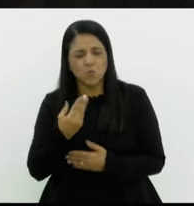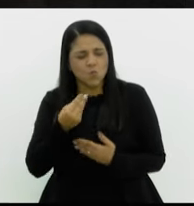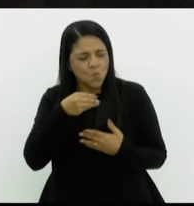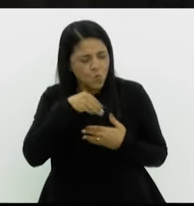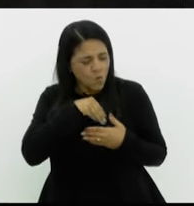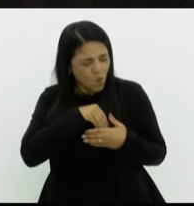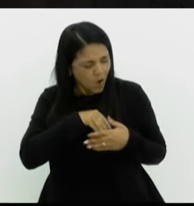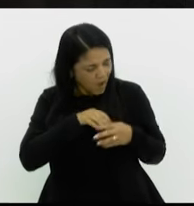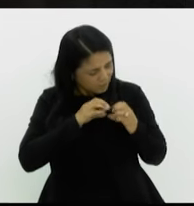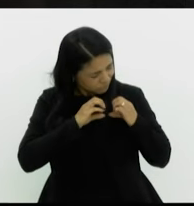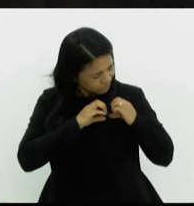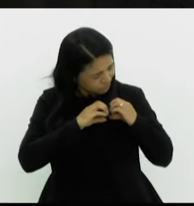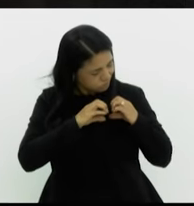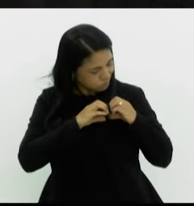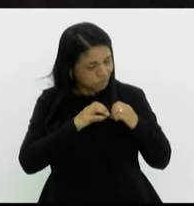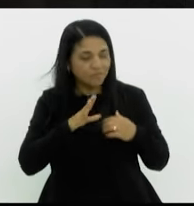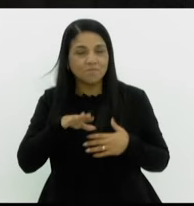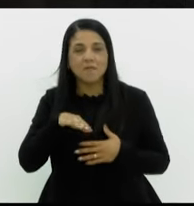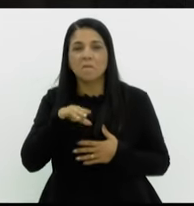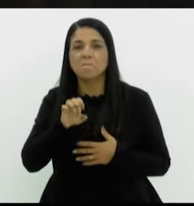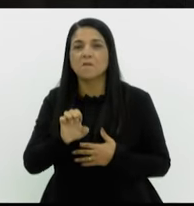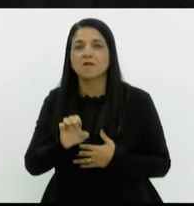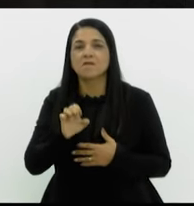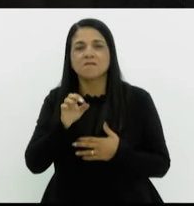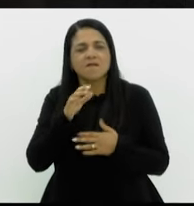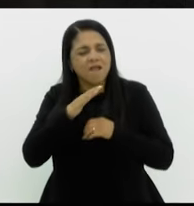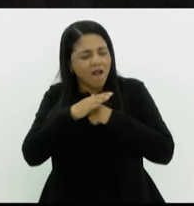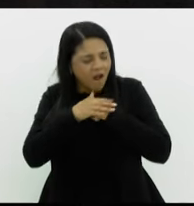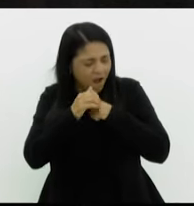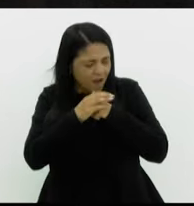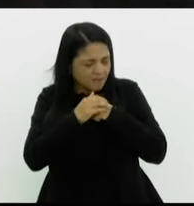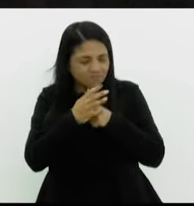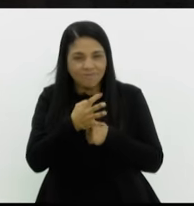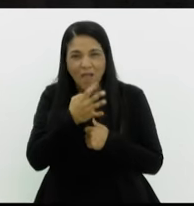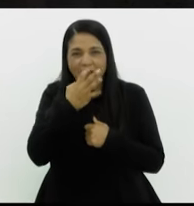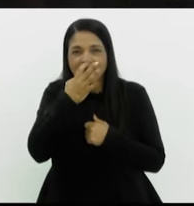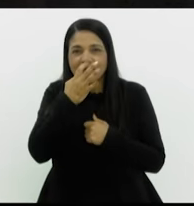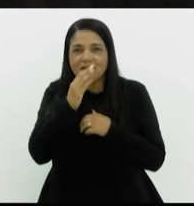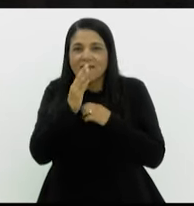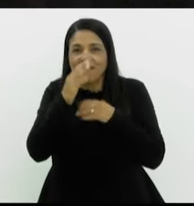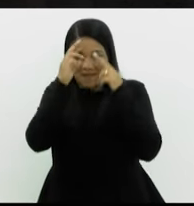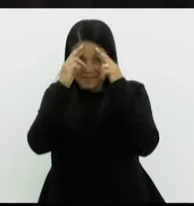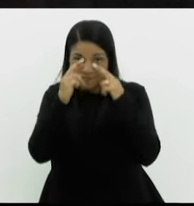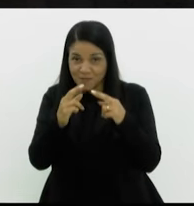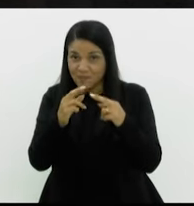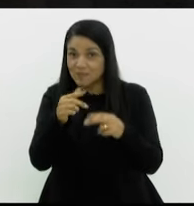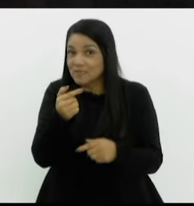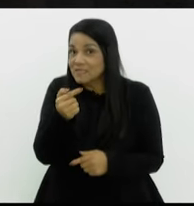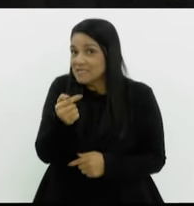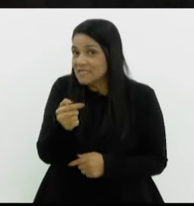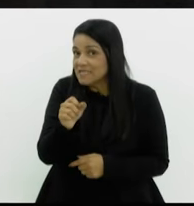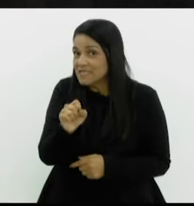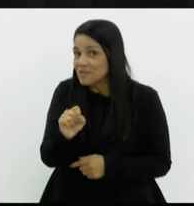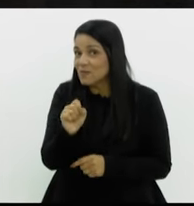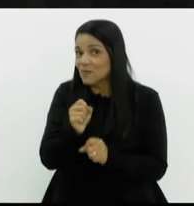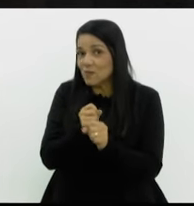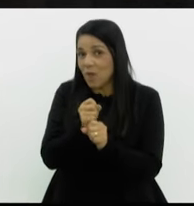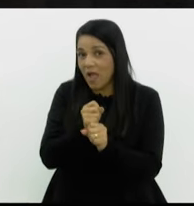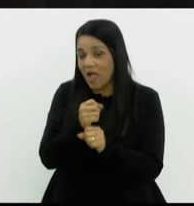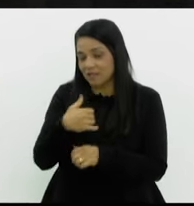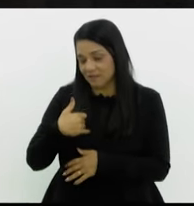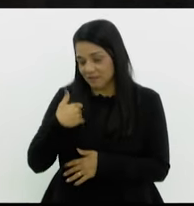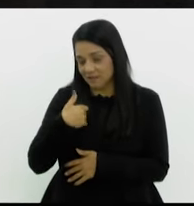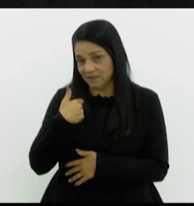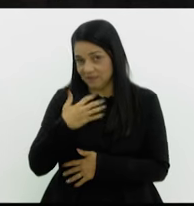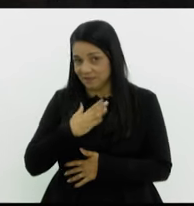carinho, com muita admiração e com respeito. E já vivi 78 anos.